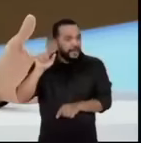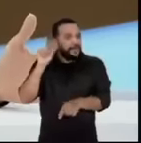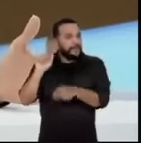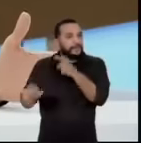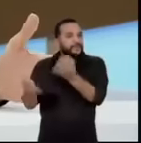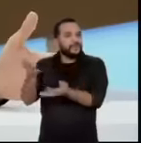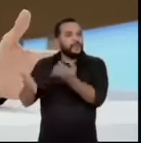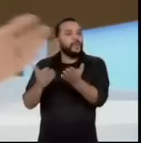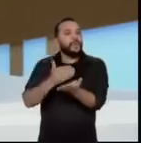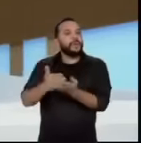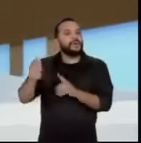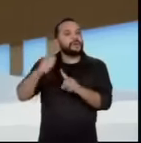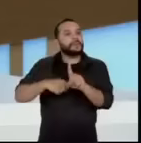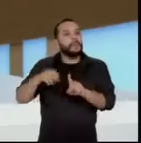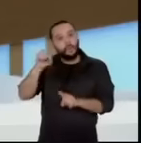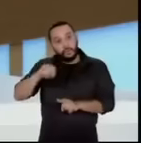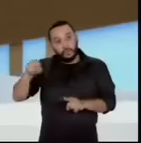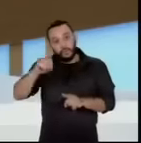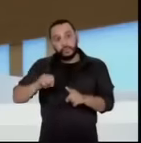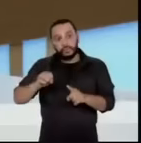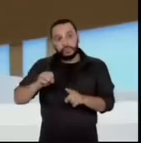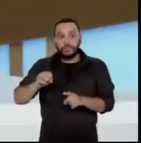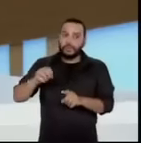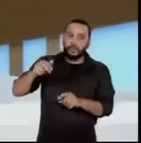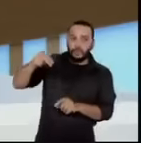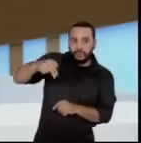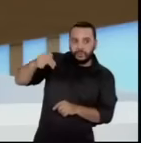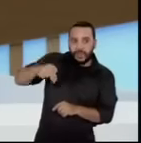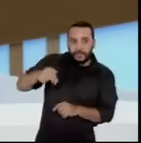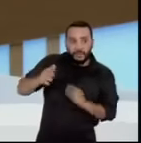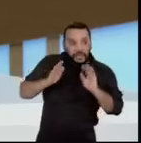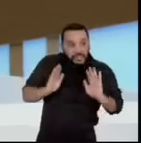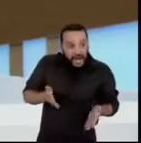começam em outubro e novembro, segundo se diz.